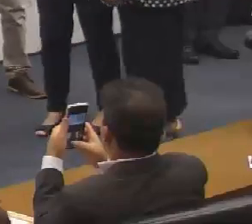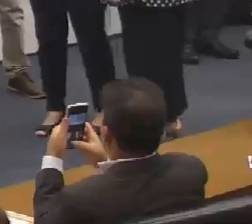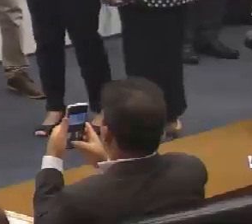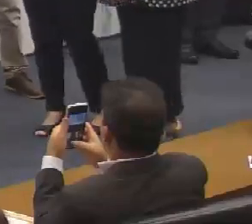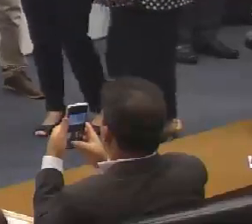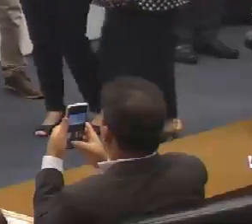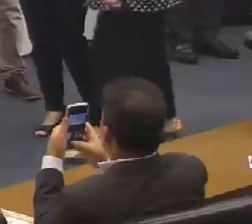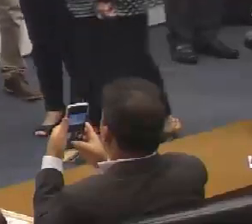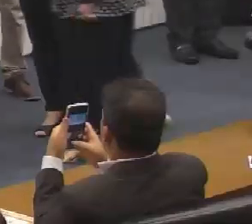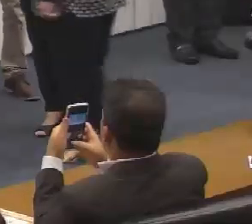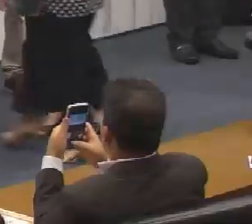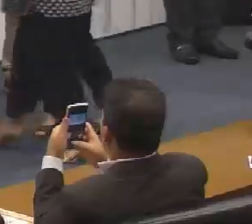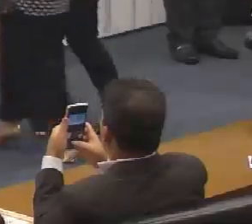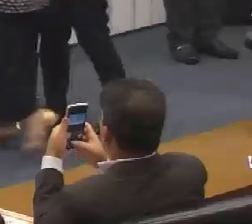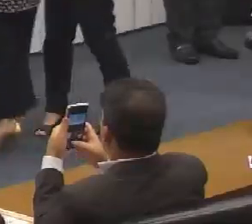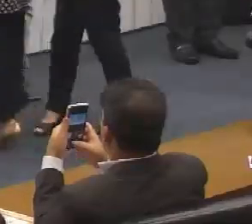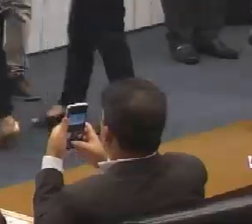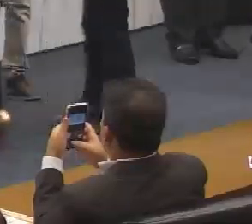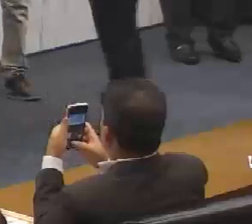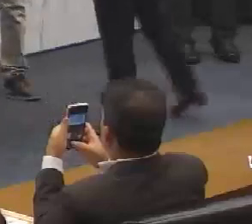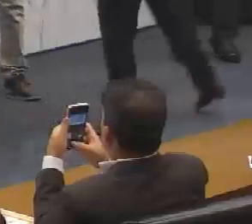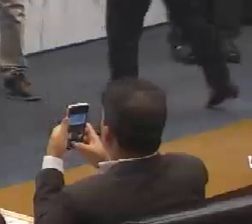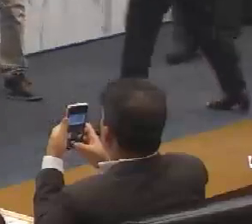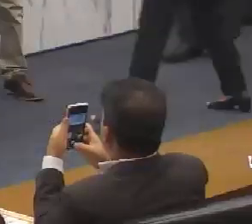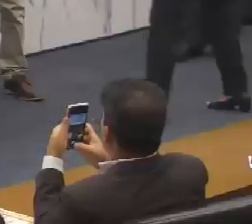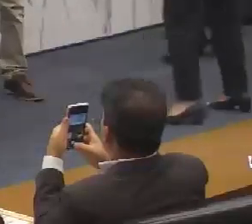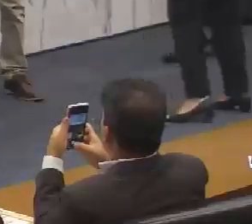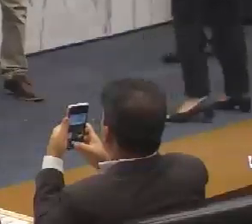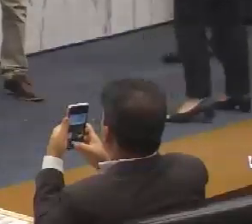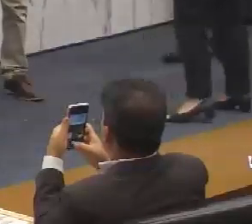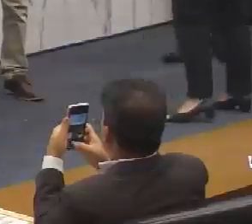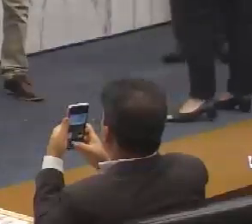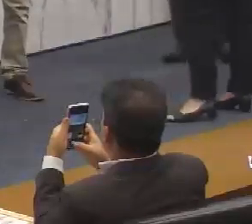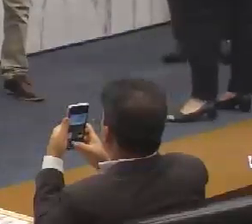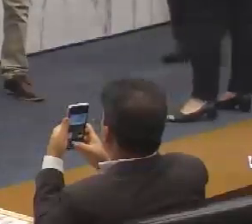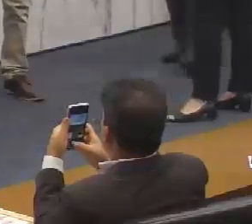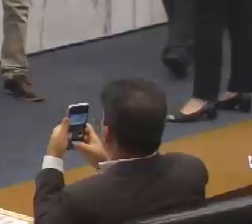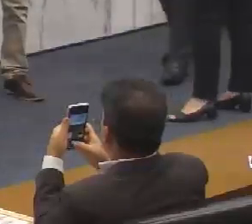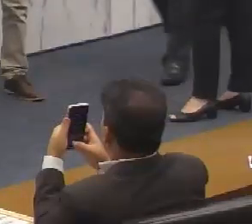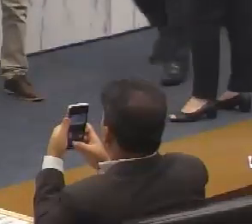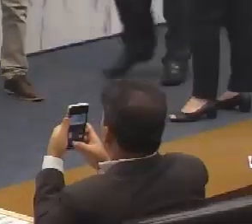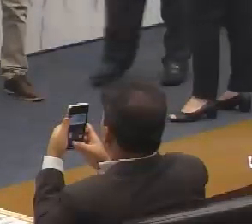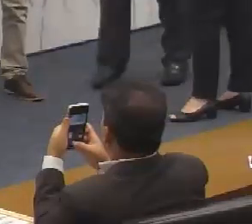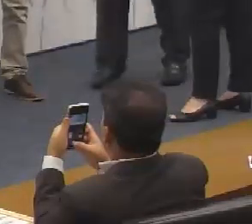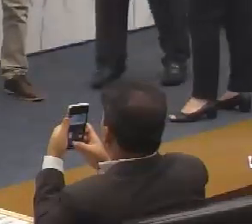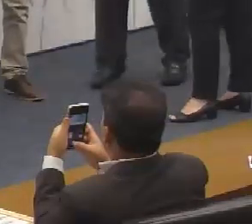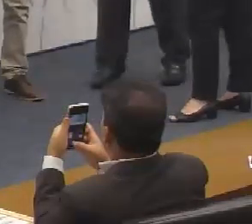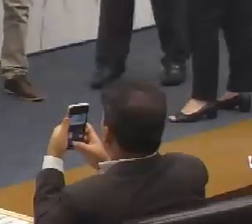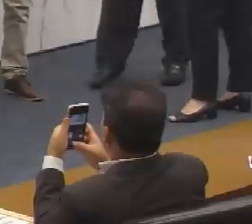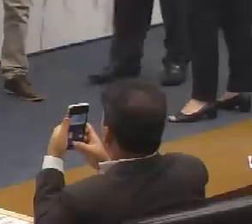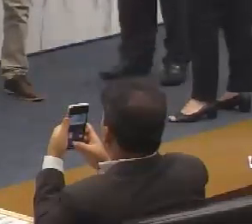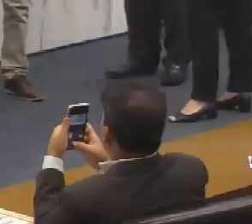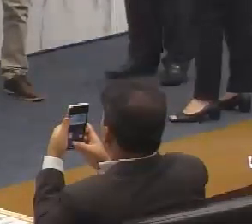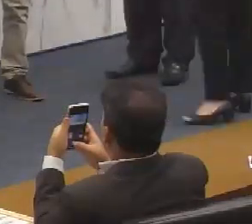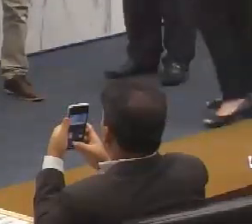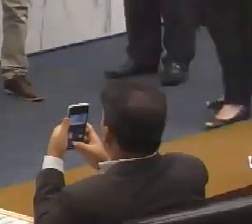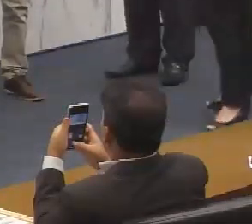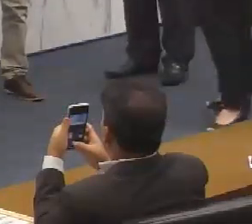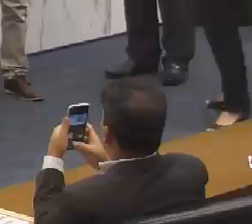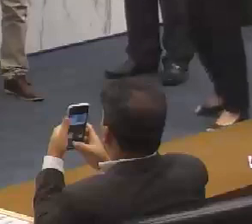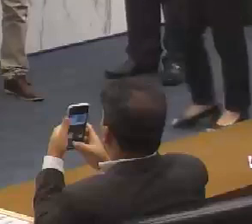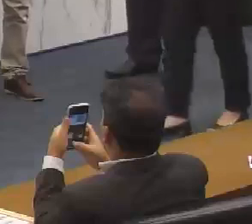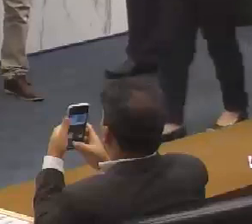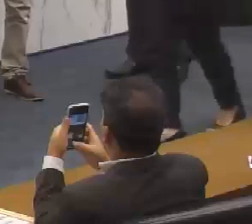na chuva de vida que cai sobre nós. É saber se sentir infinito num universo